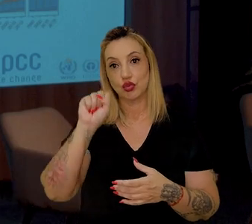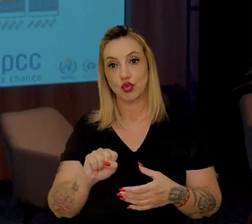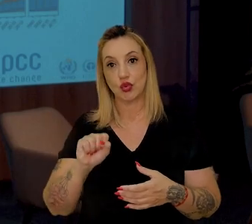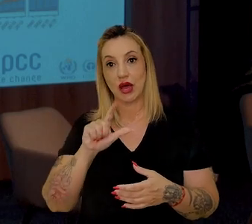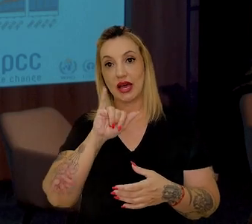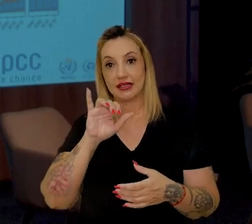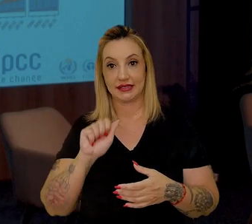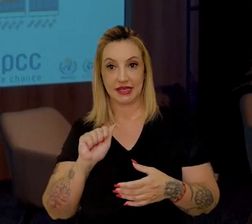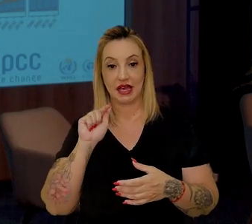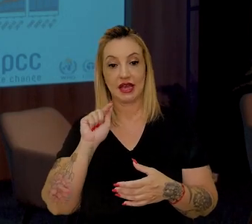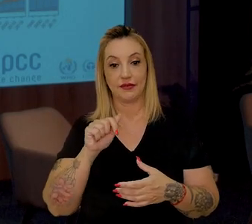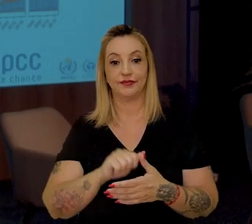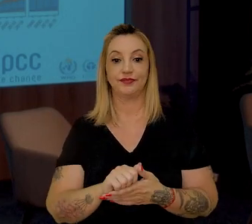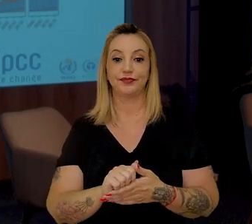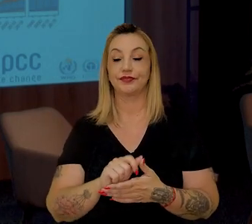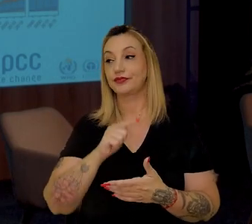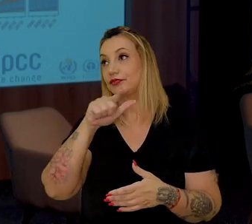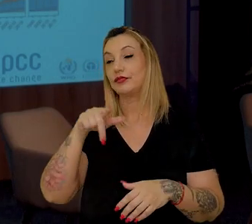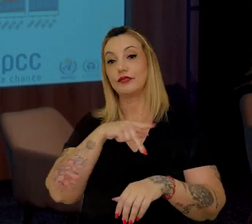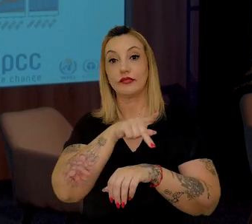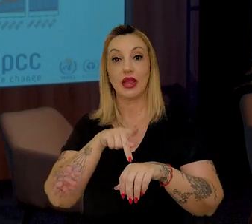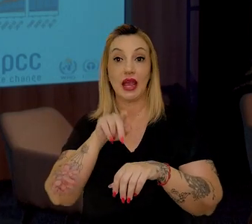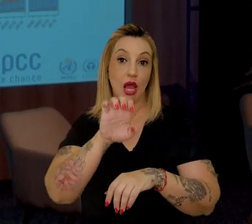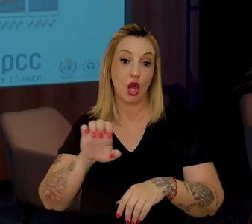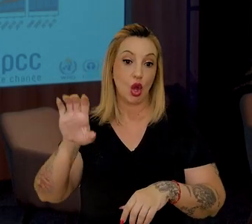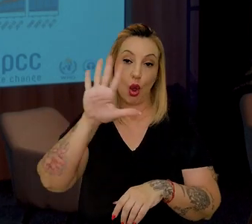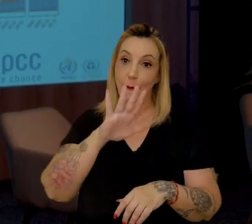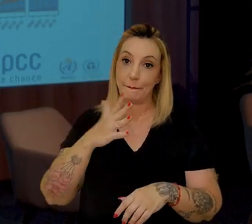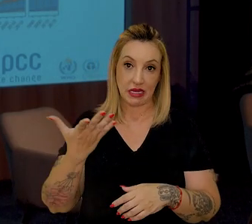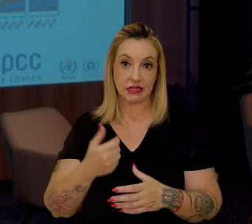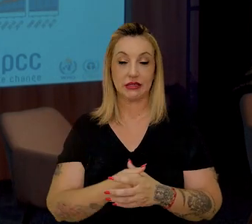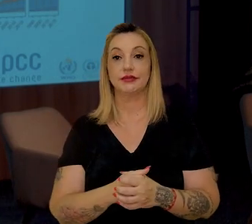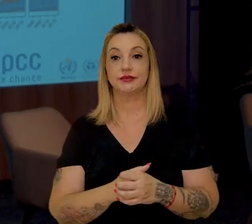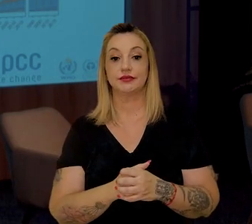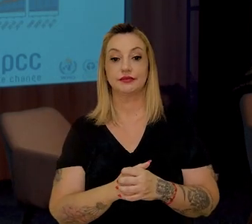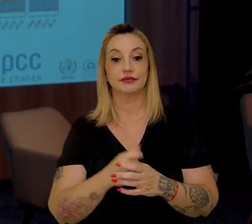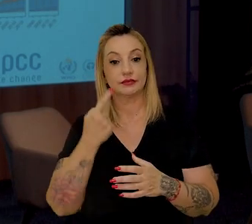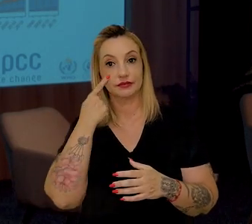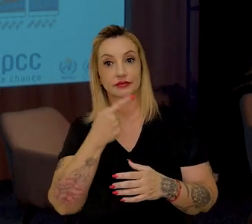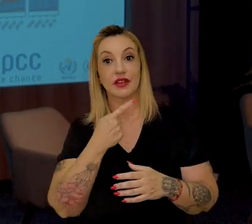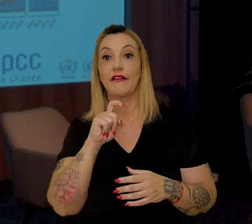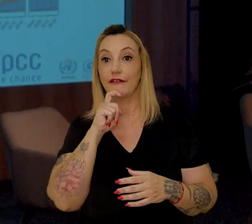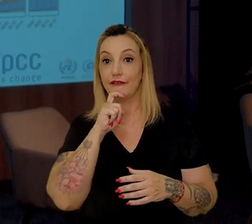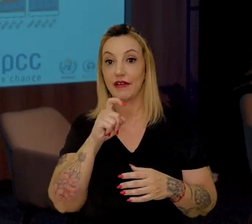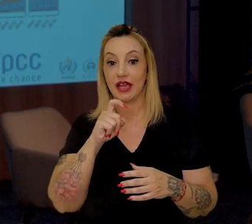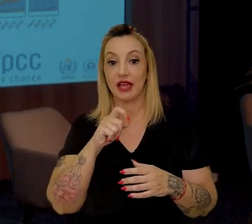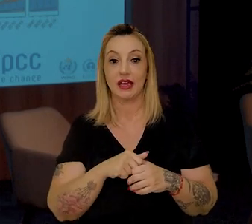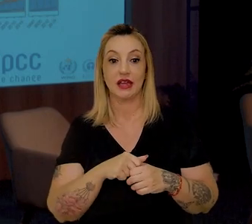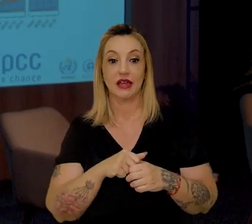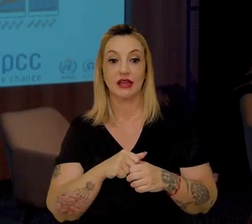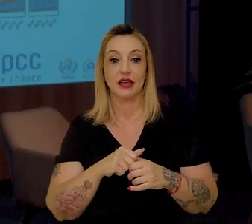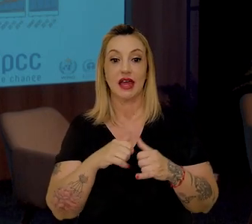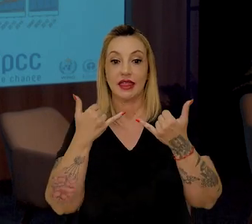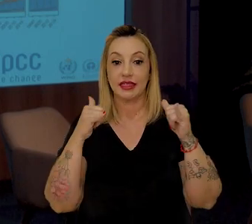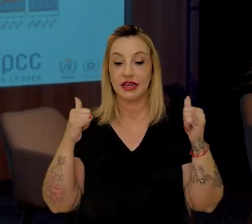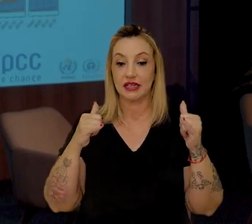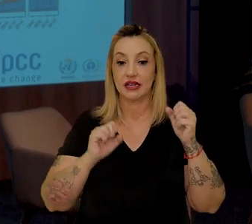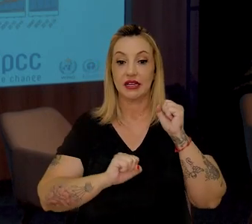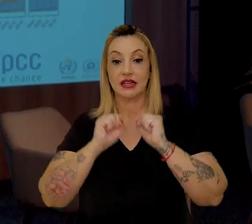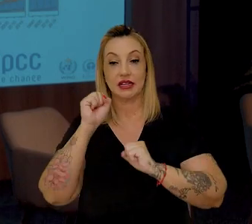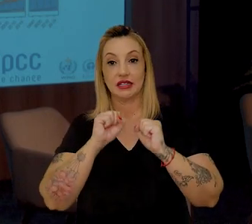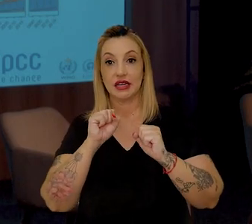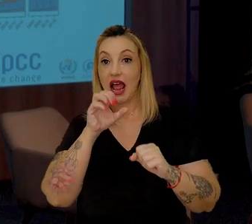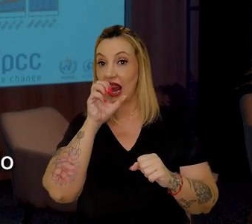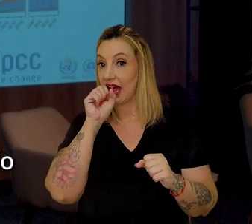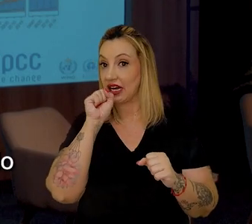azulzinho pega os outros países vamos pegar Europa ele tá aqui no verdim que é sistemas de energia indústria no